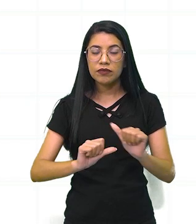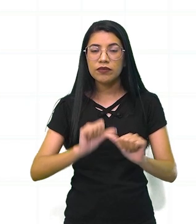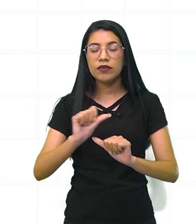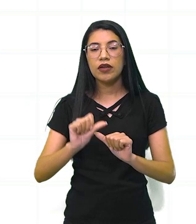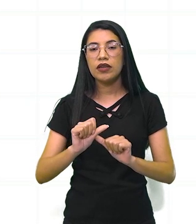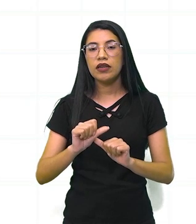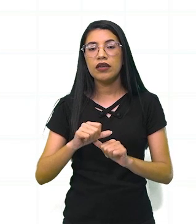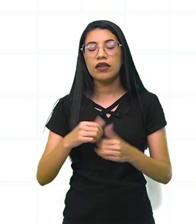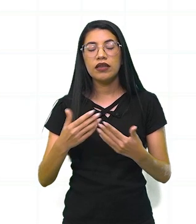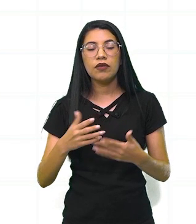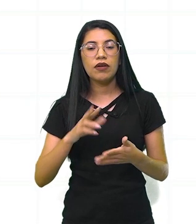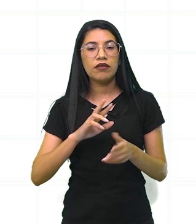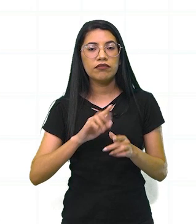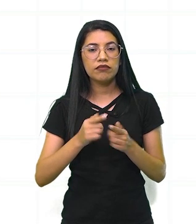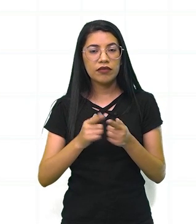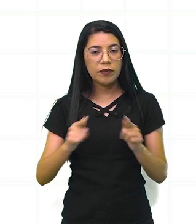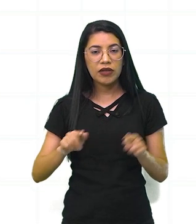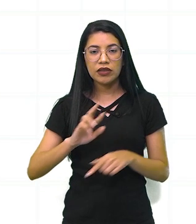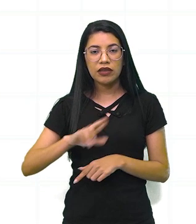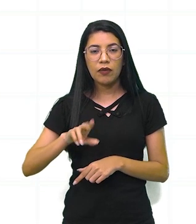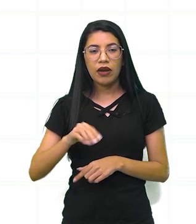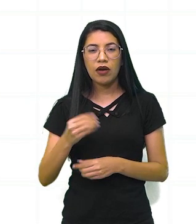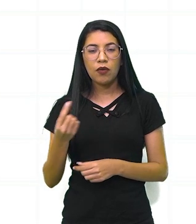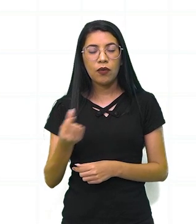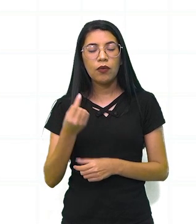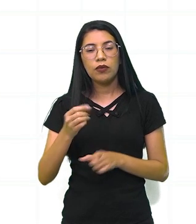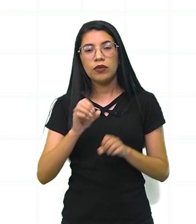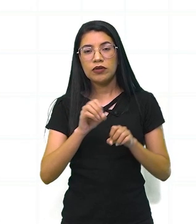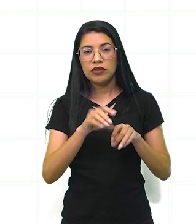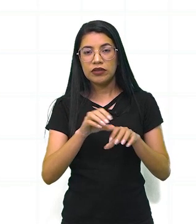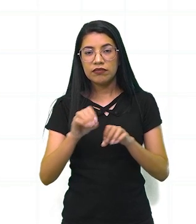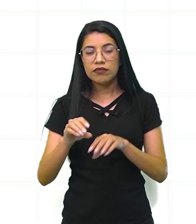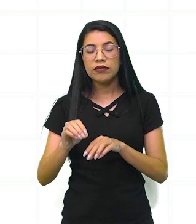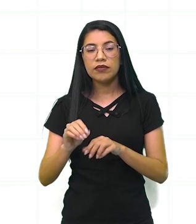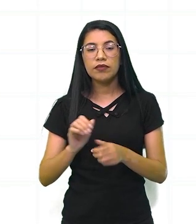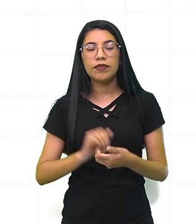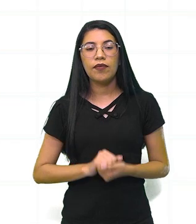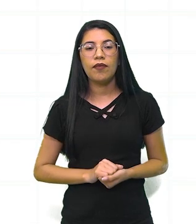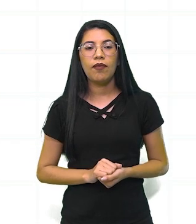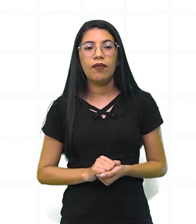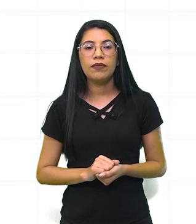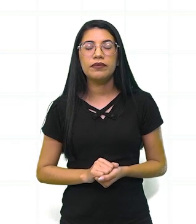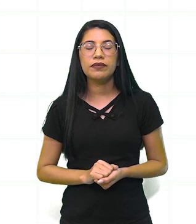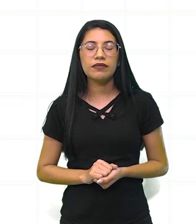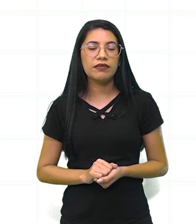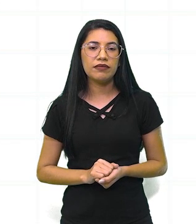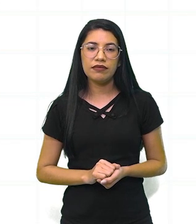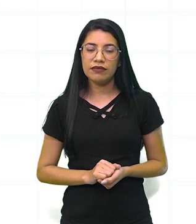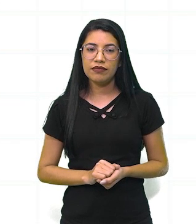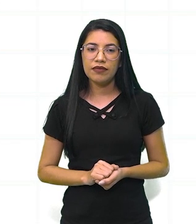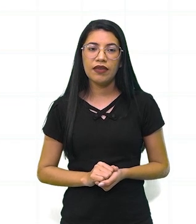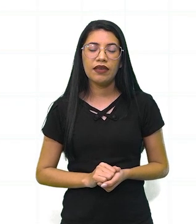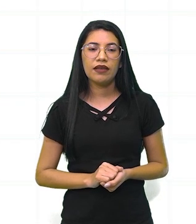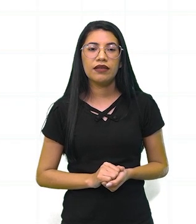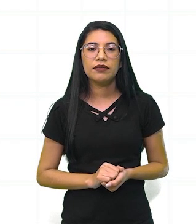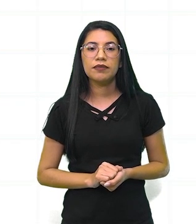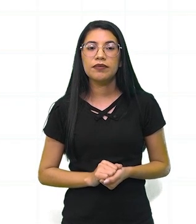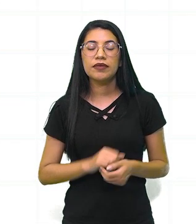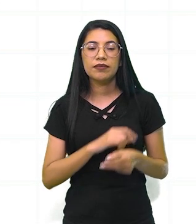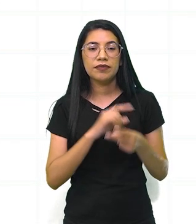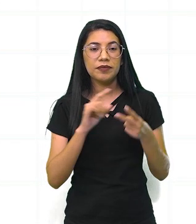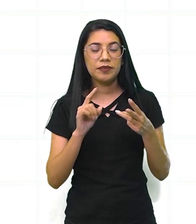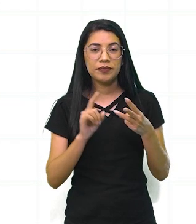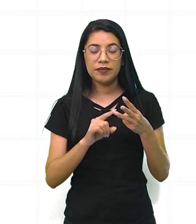a única forma que a gente vai ter então aí do ensino né de língua portuguesa e a última né a terceira